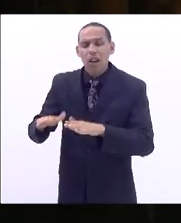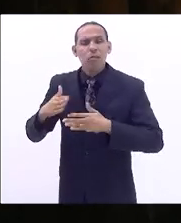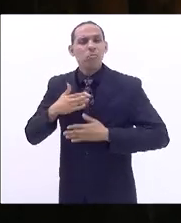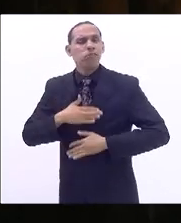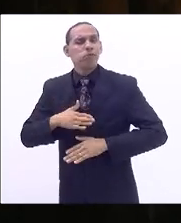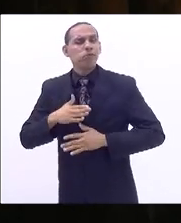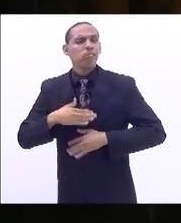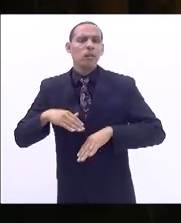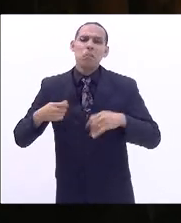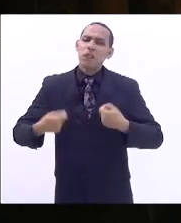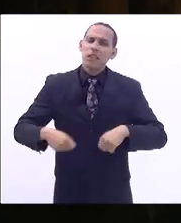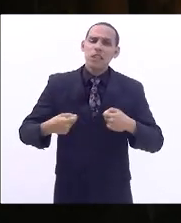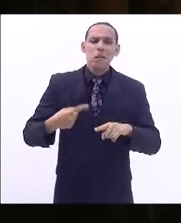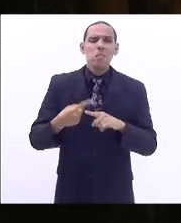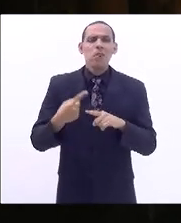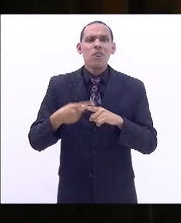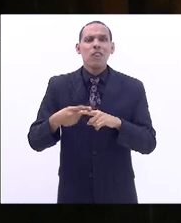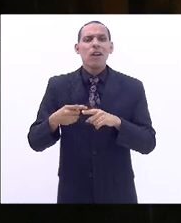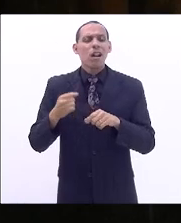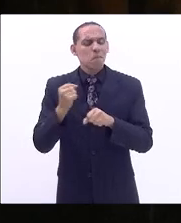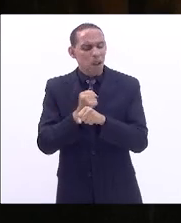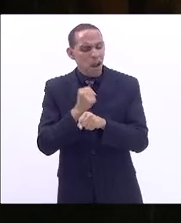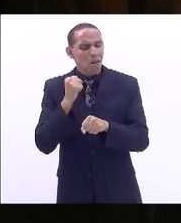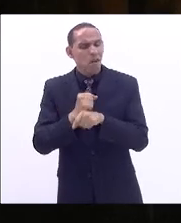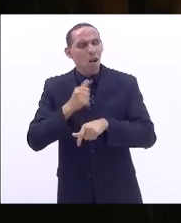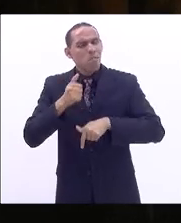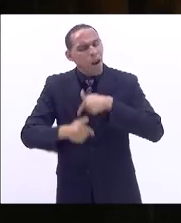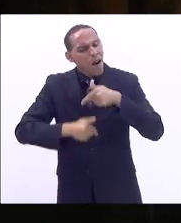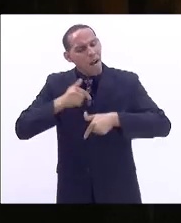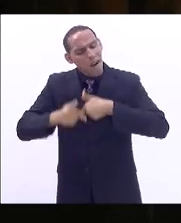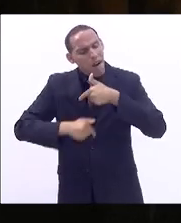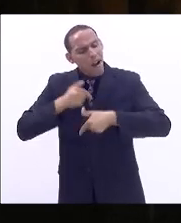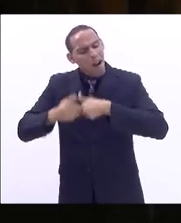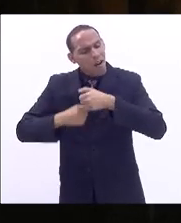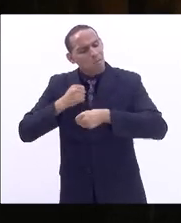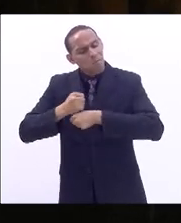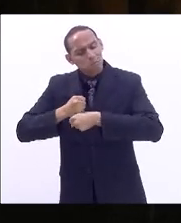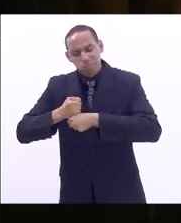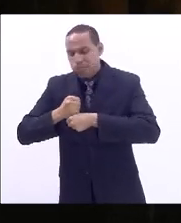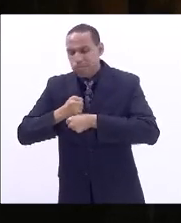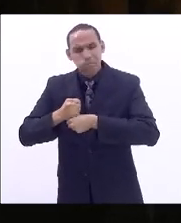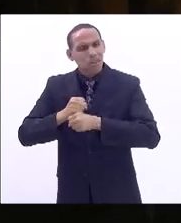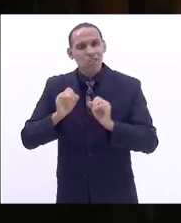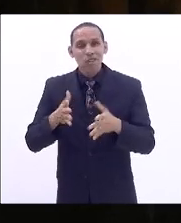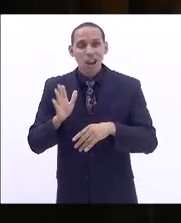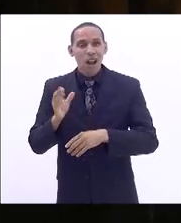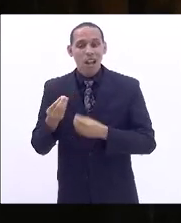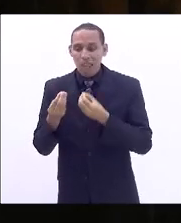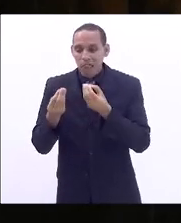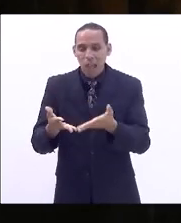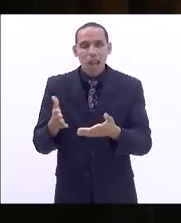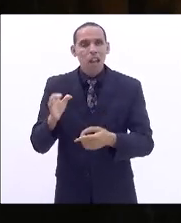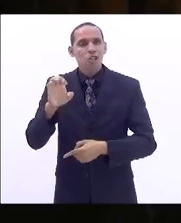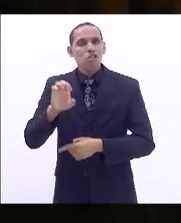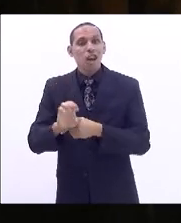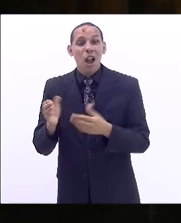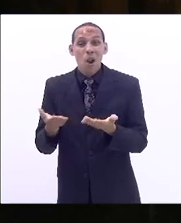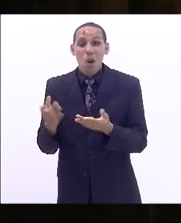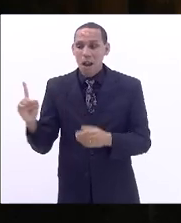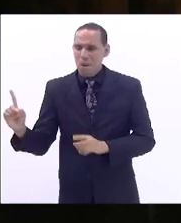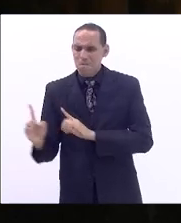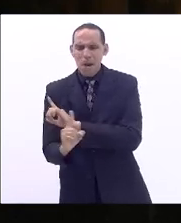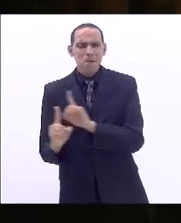descansando a ter emprestado ar dos serviços ao estado hoje eles